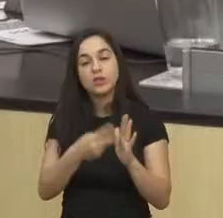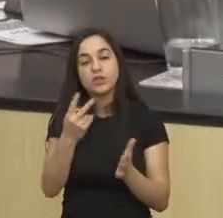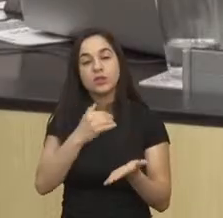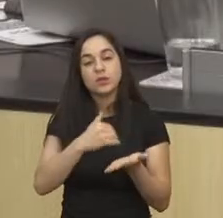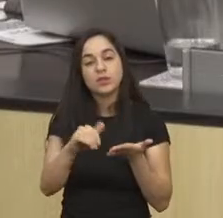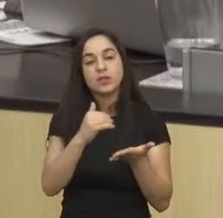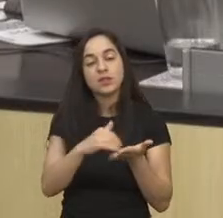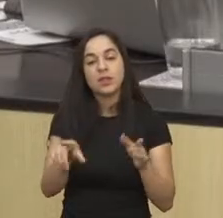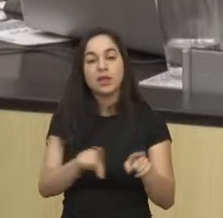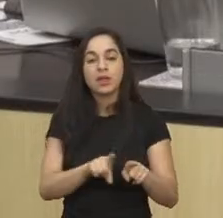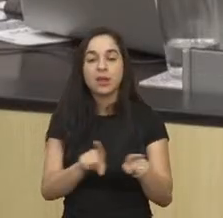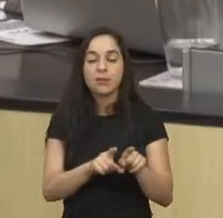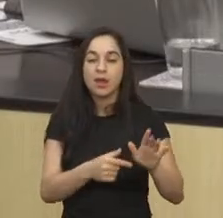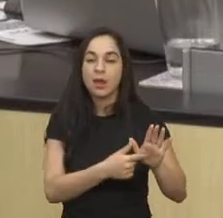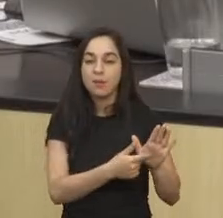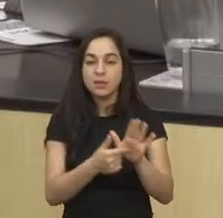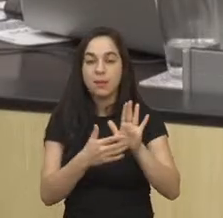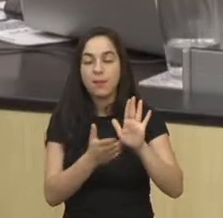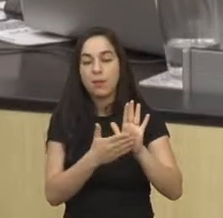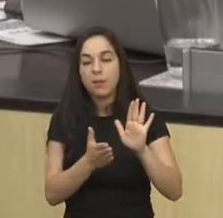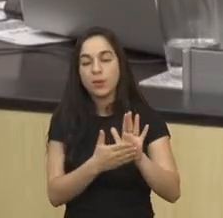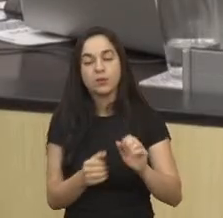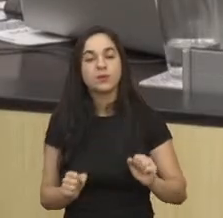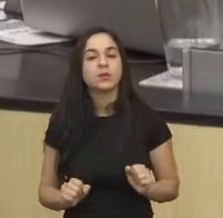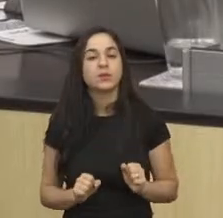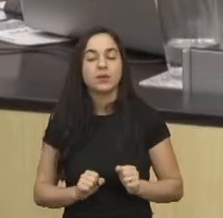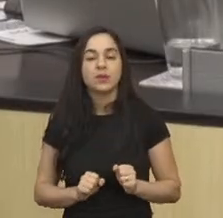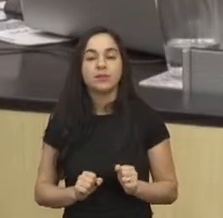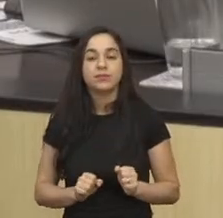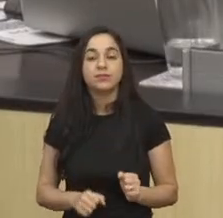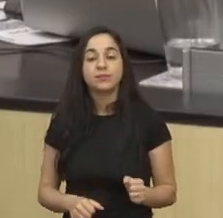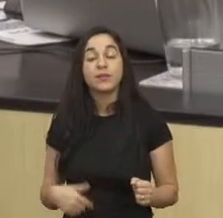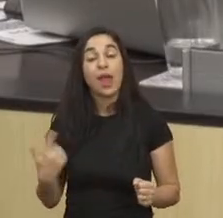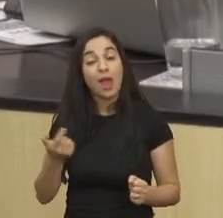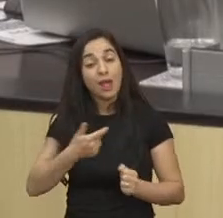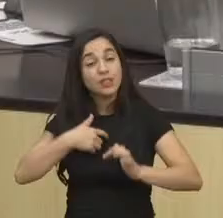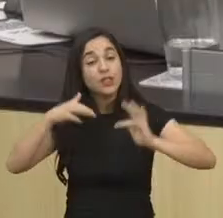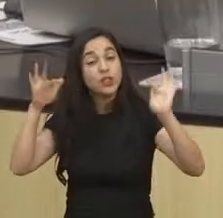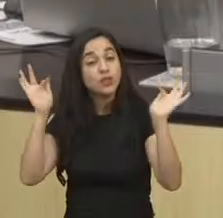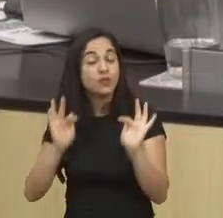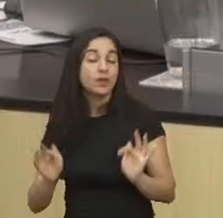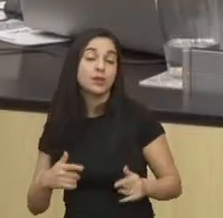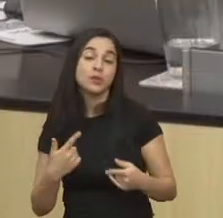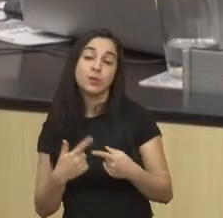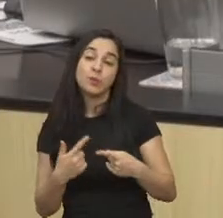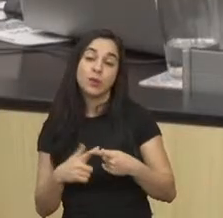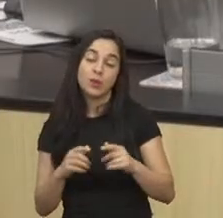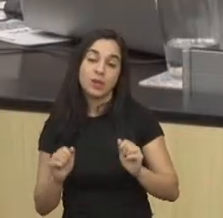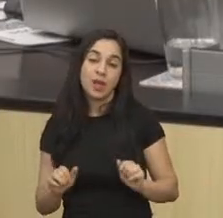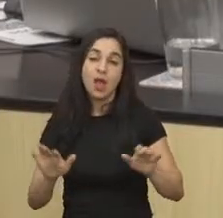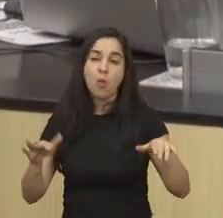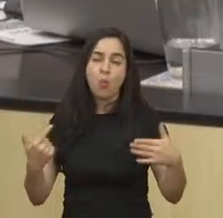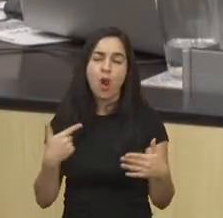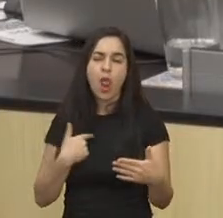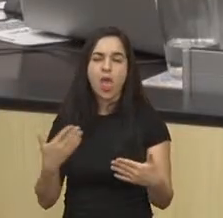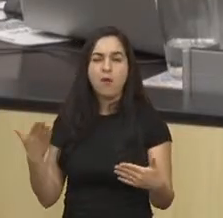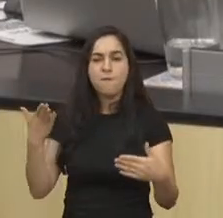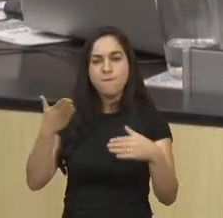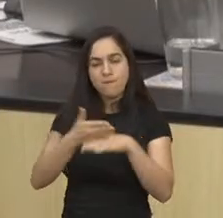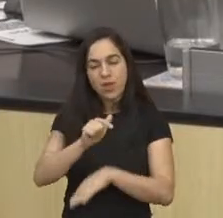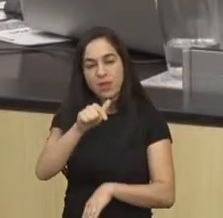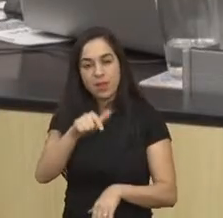apresenta também essa propositura aqui para nós. A gente fica muito feliz porque eu, quando vim para esta